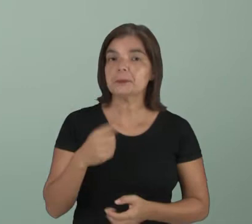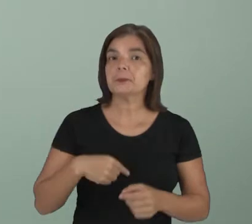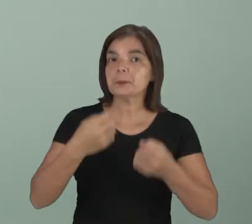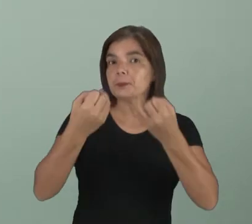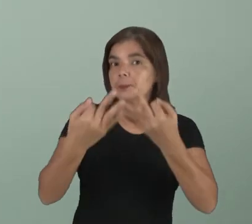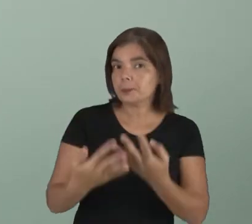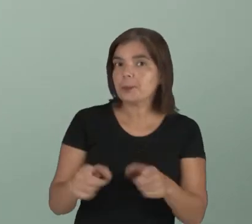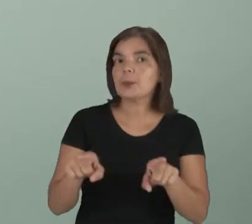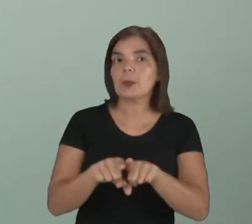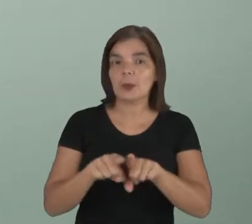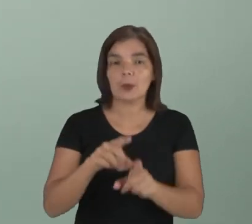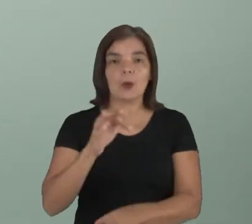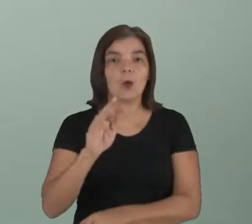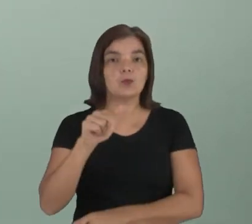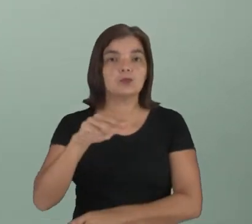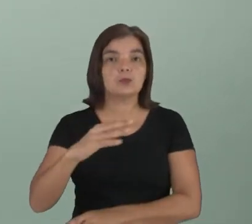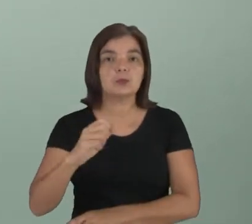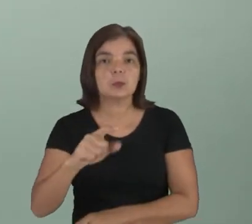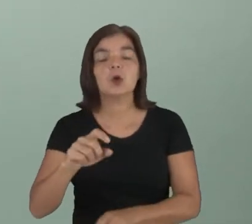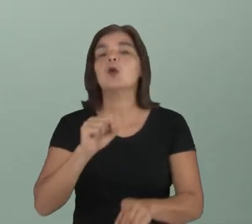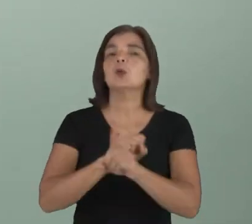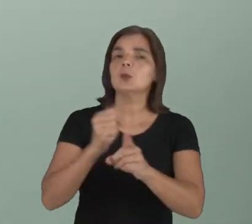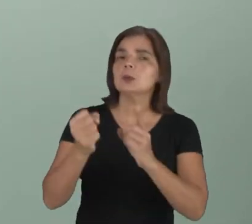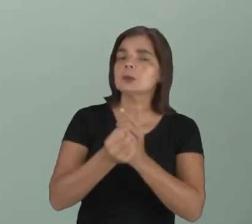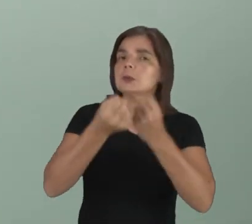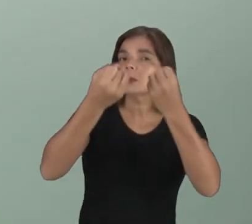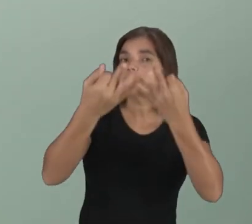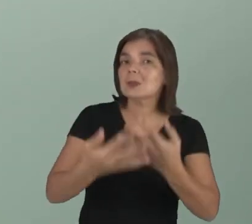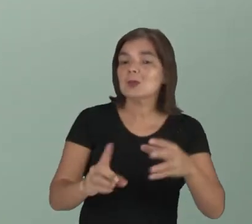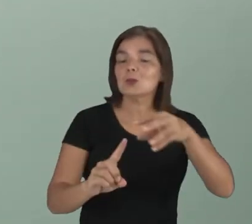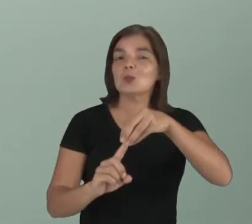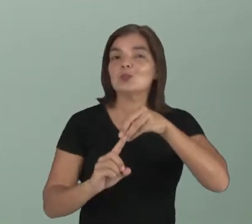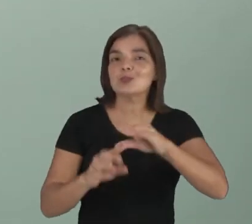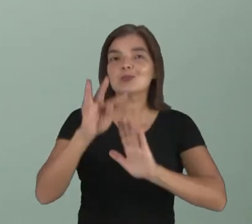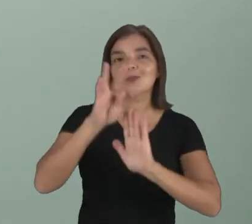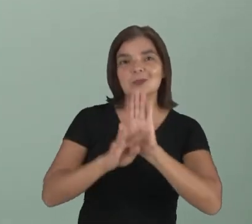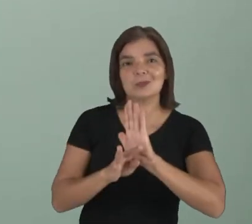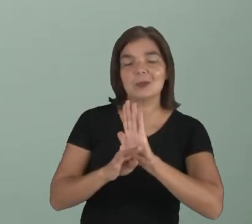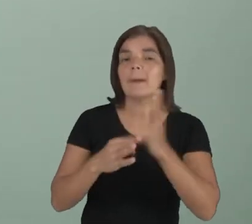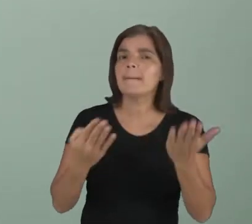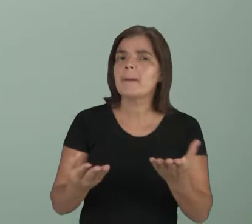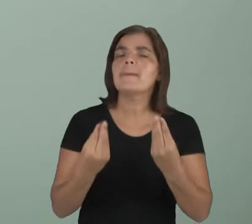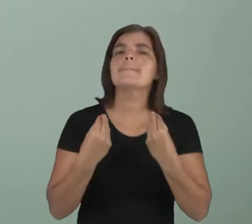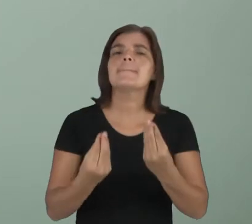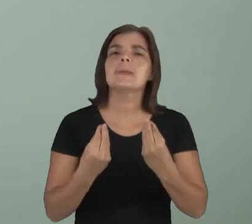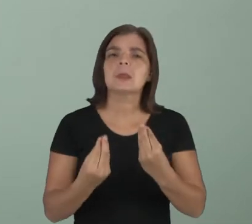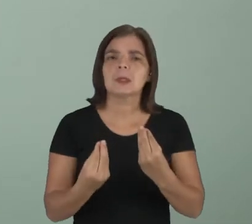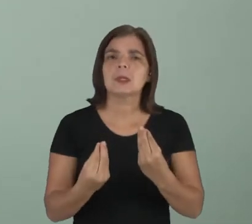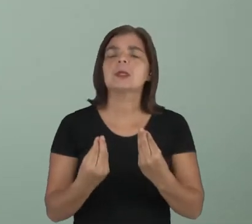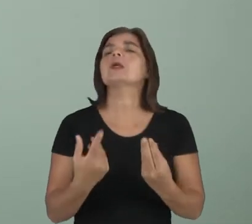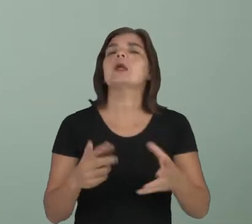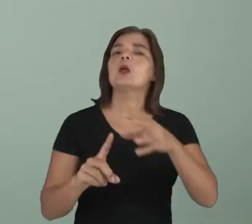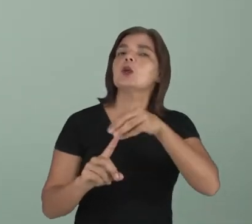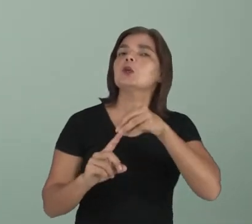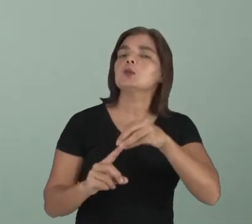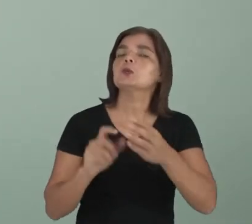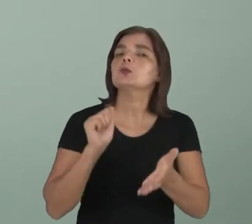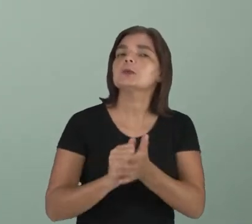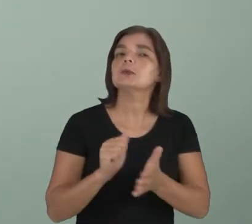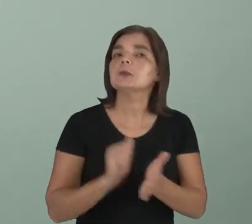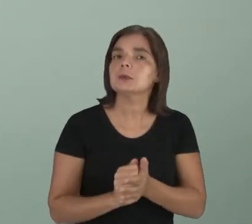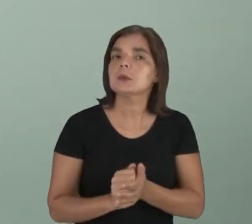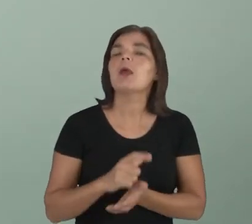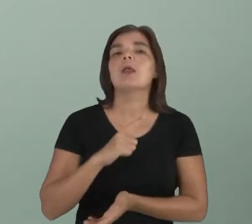quando falamos em função social, estamos falando na finalidade do texto. Para que aquele texto fora